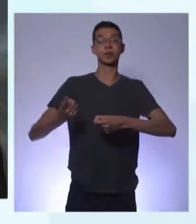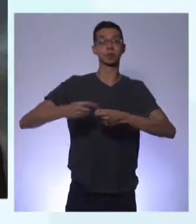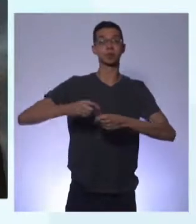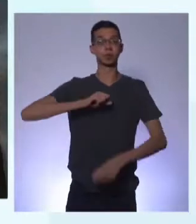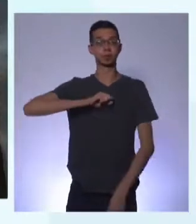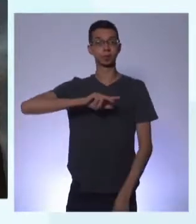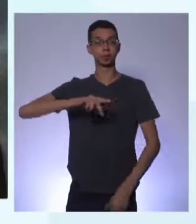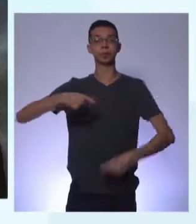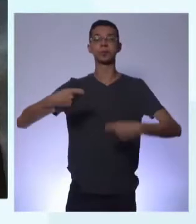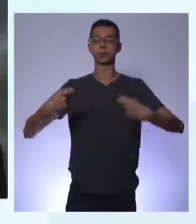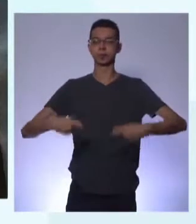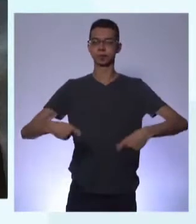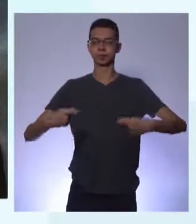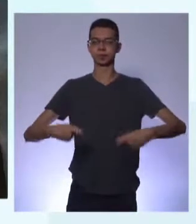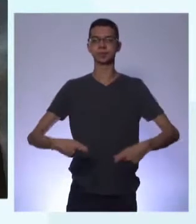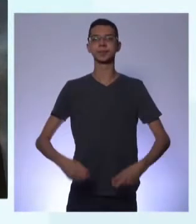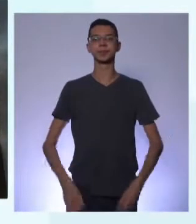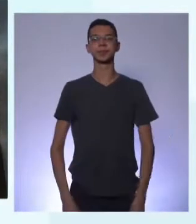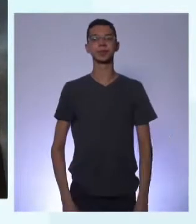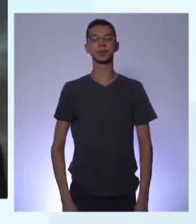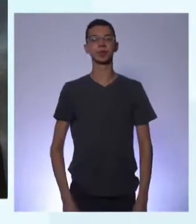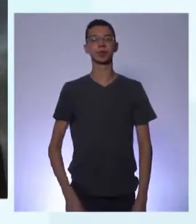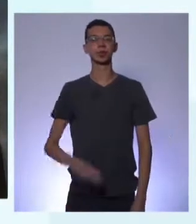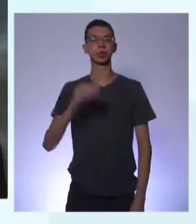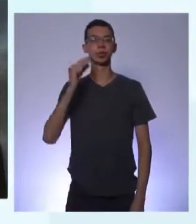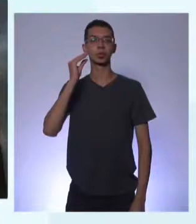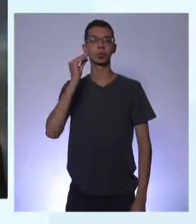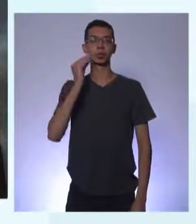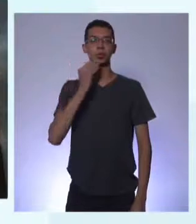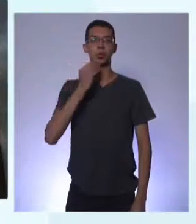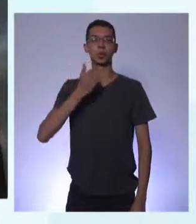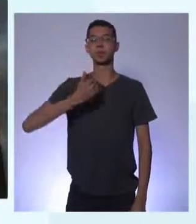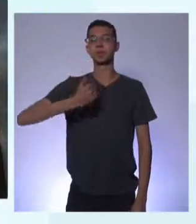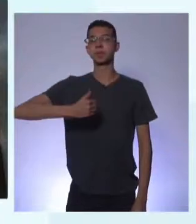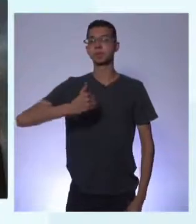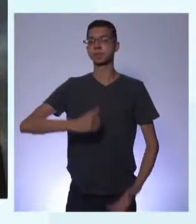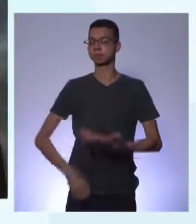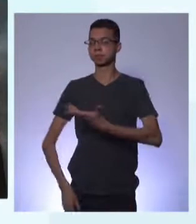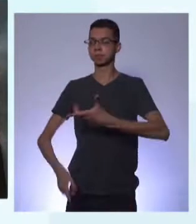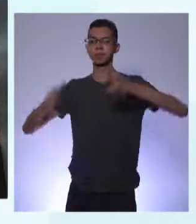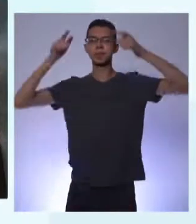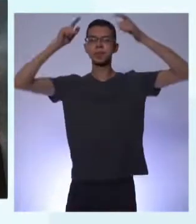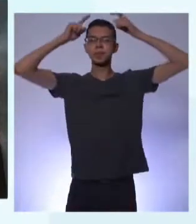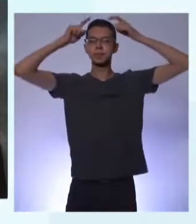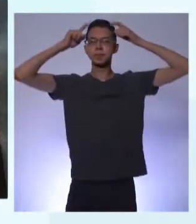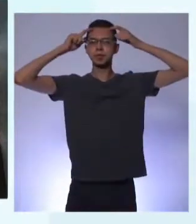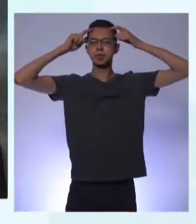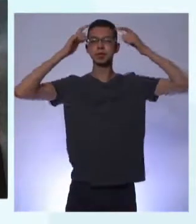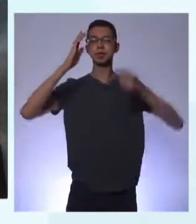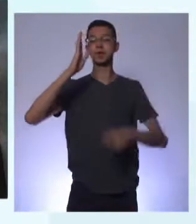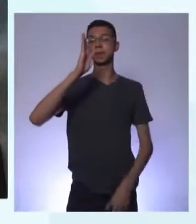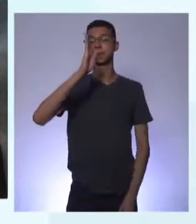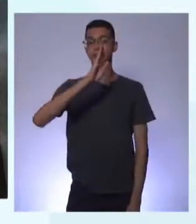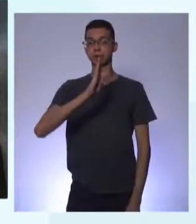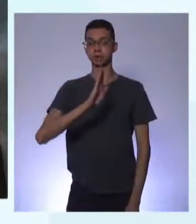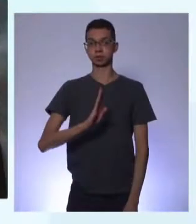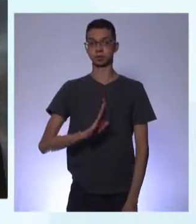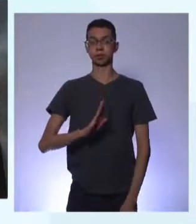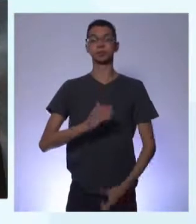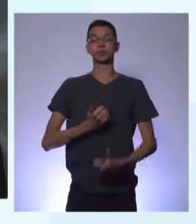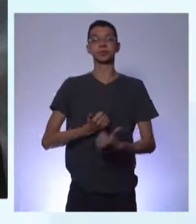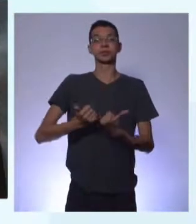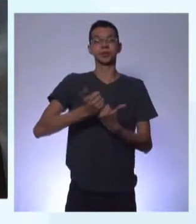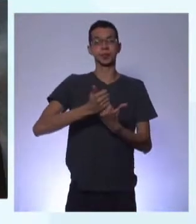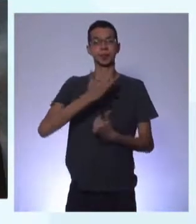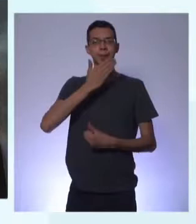Portugal. Dom Pedro I se tornou príncipe regente do Brasil ao assumir o governo no lugar do seu pai, Dom João